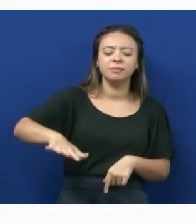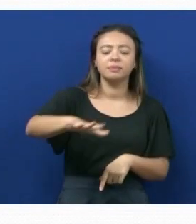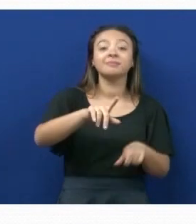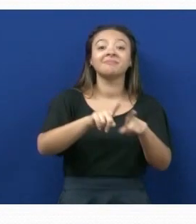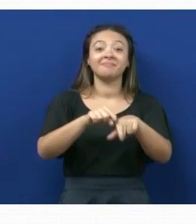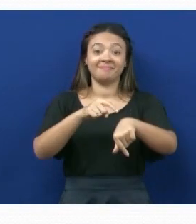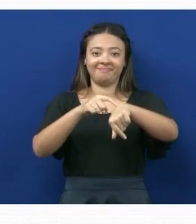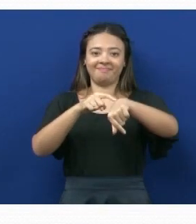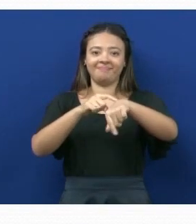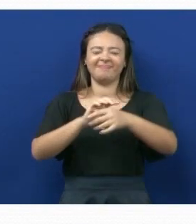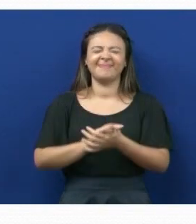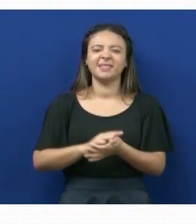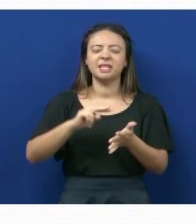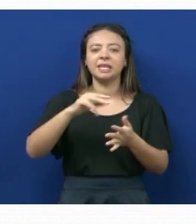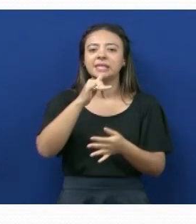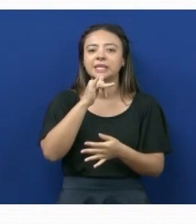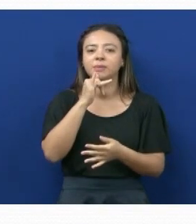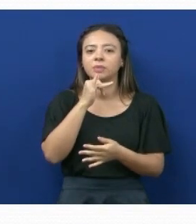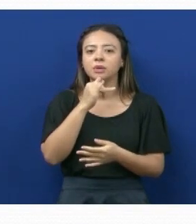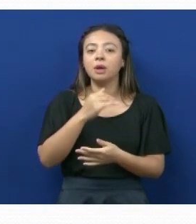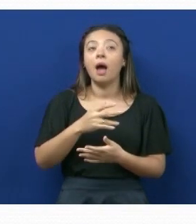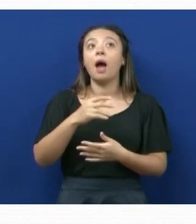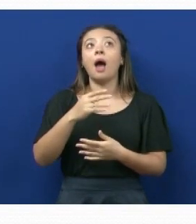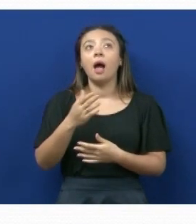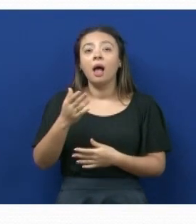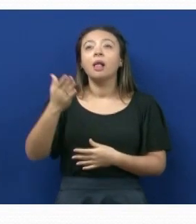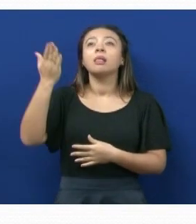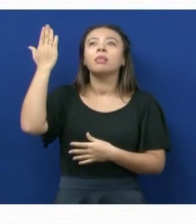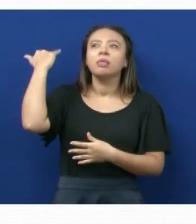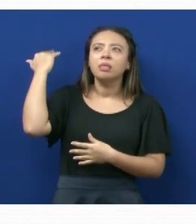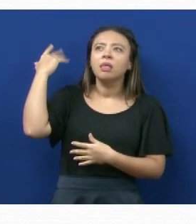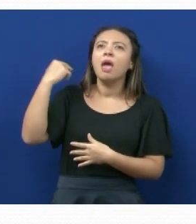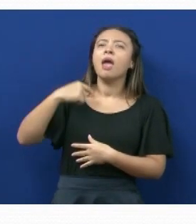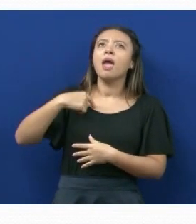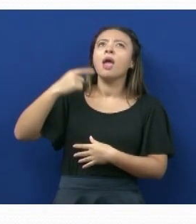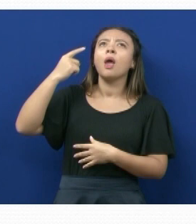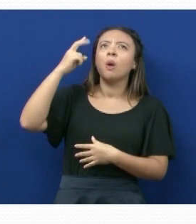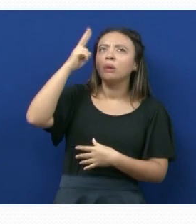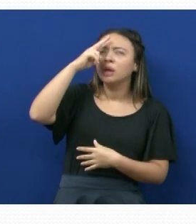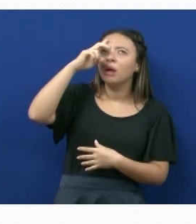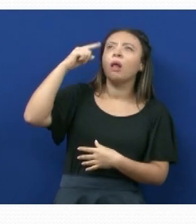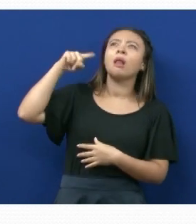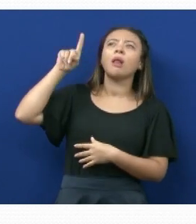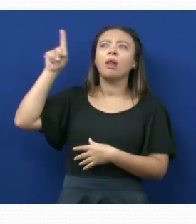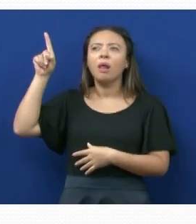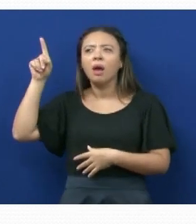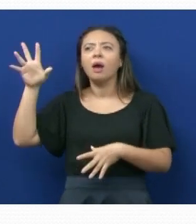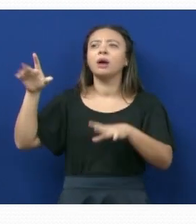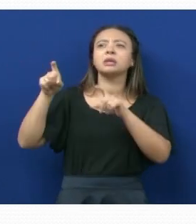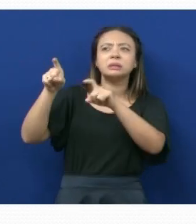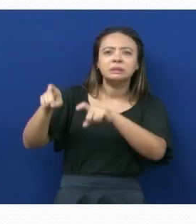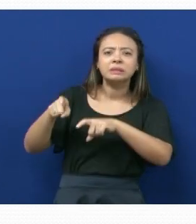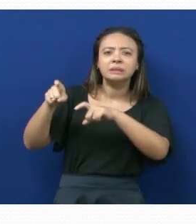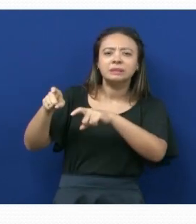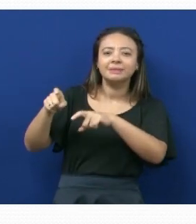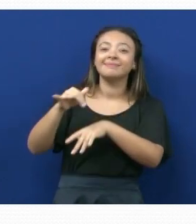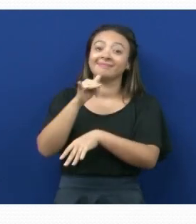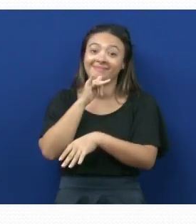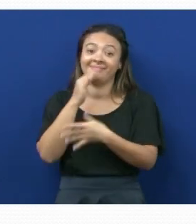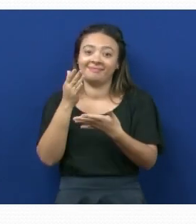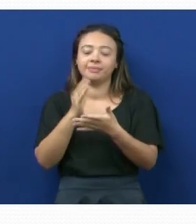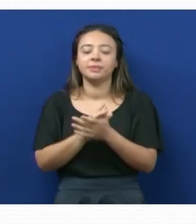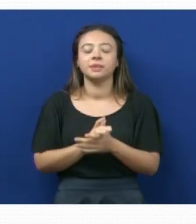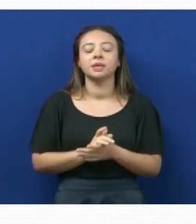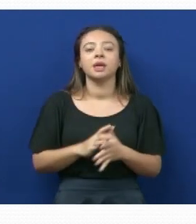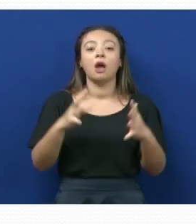assim, quando eu estava lá no sítio, começa mais ou menos desse jeito os causos. Conflito é a